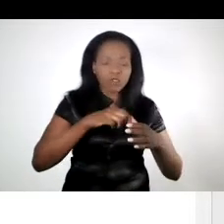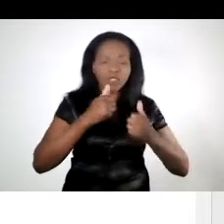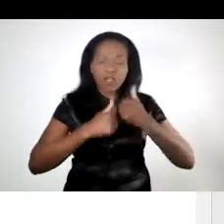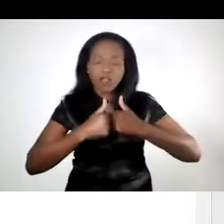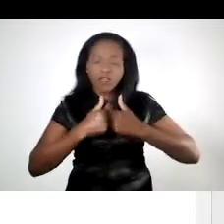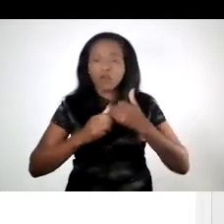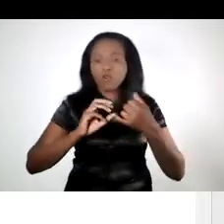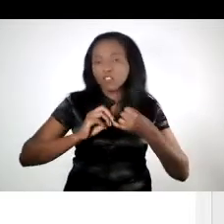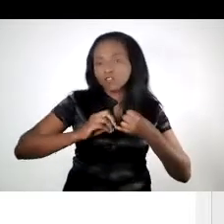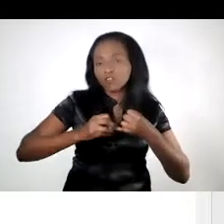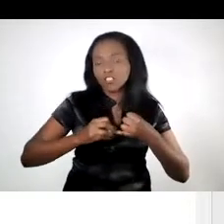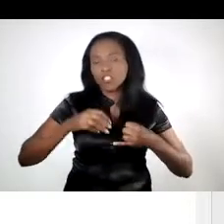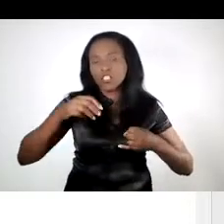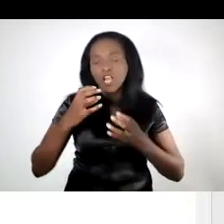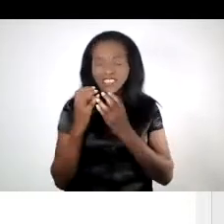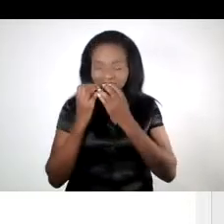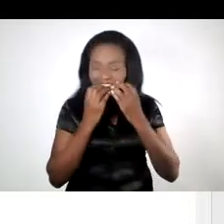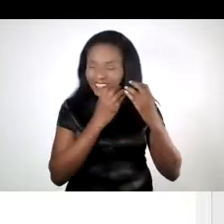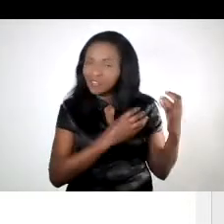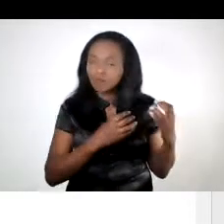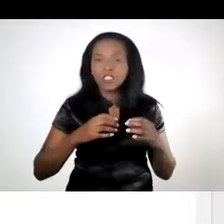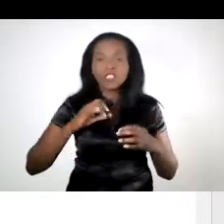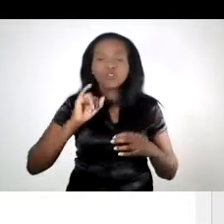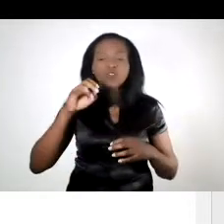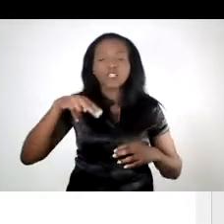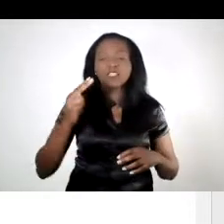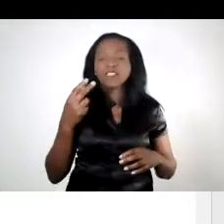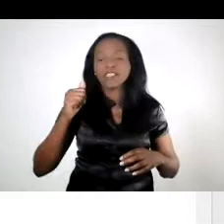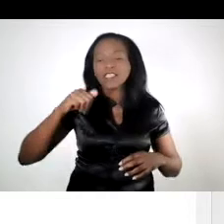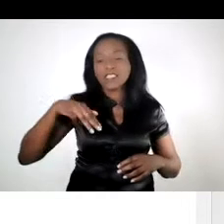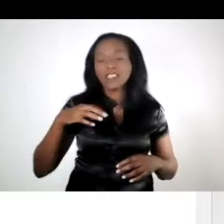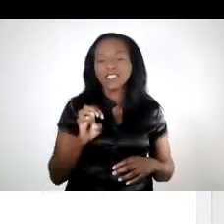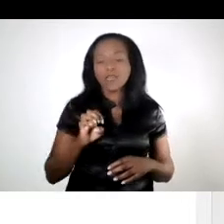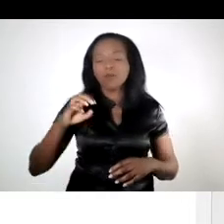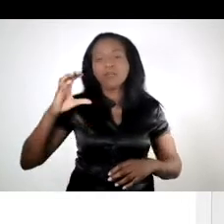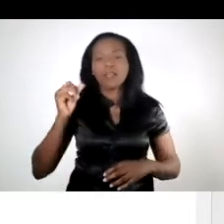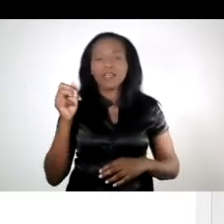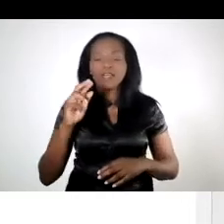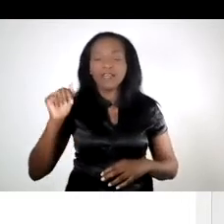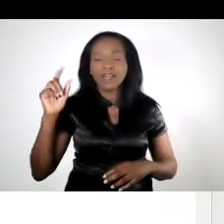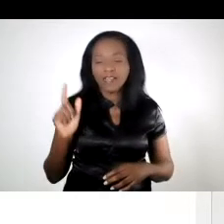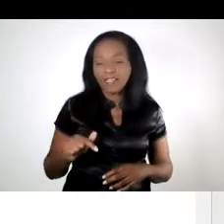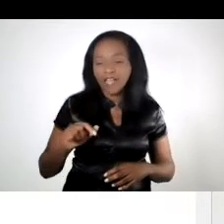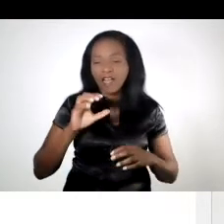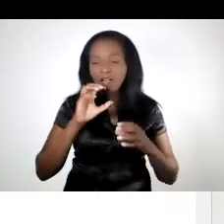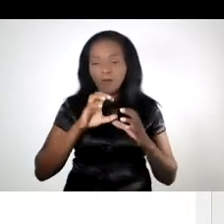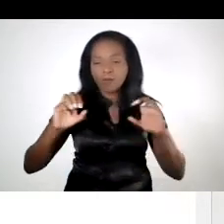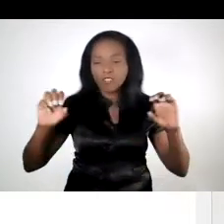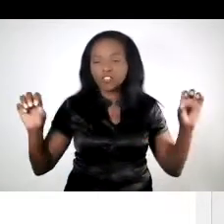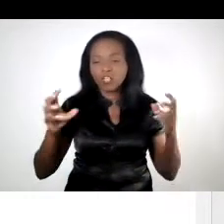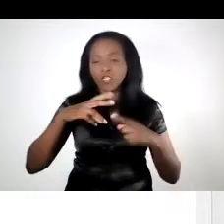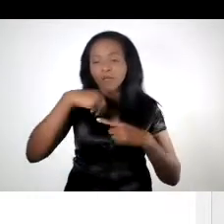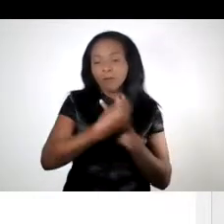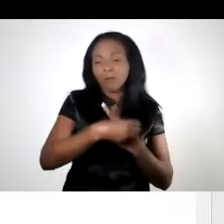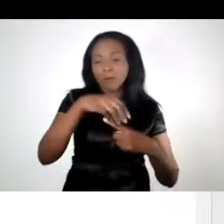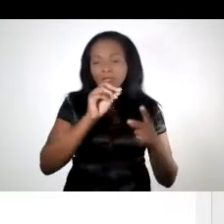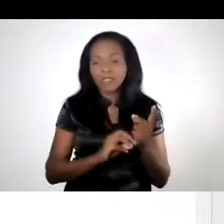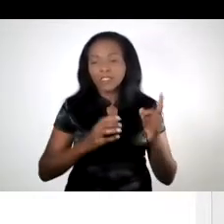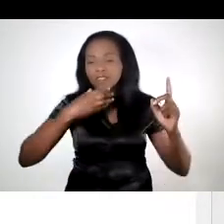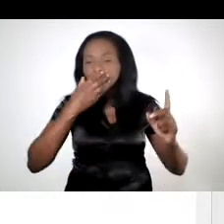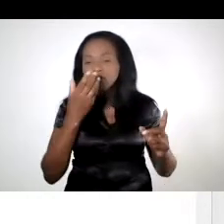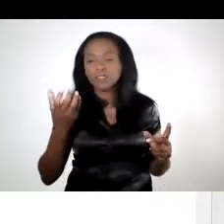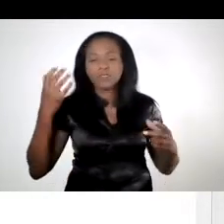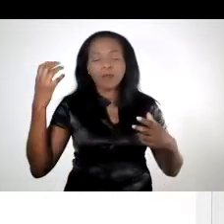cará, rama de mandioca, maracujá, limão, banana maçã branca, muitas hortaliças e mais